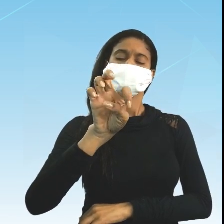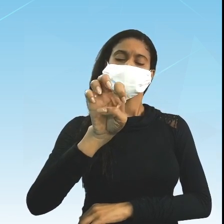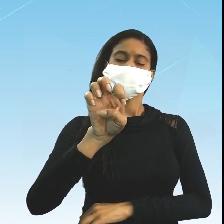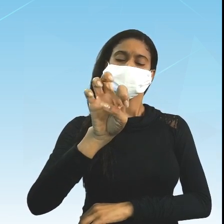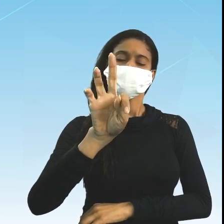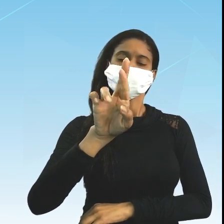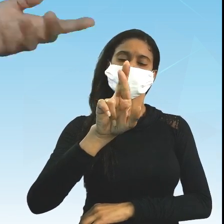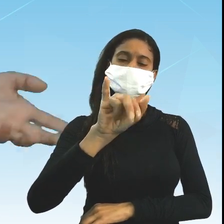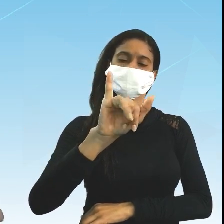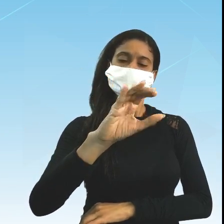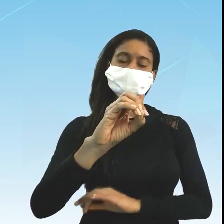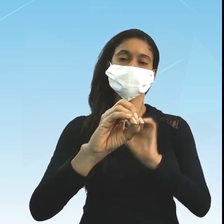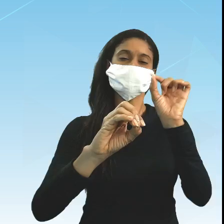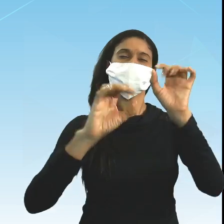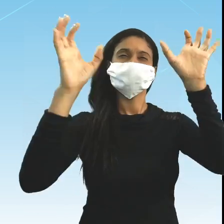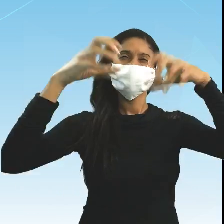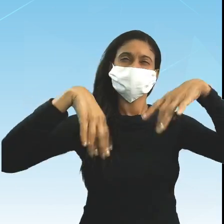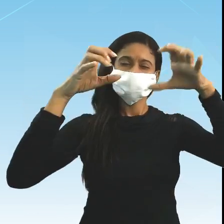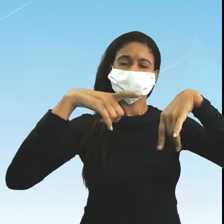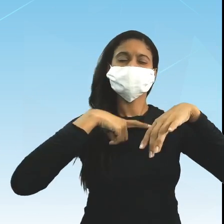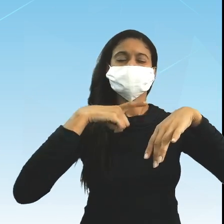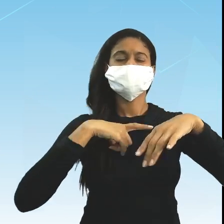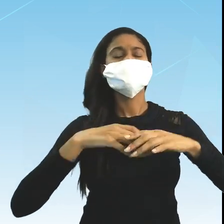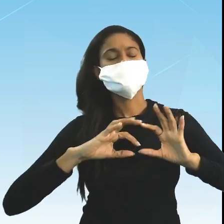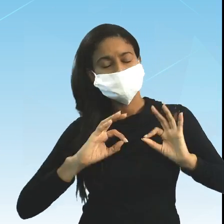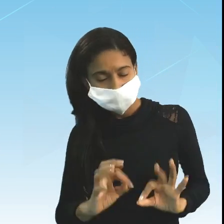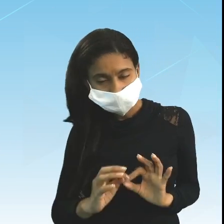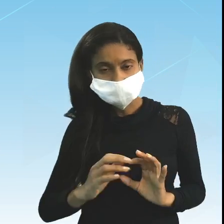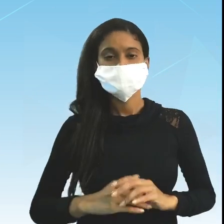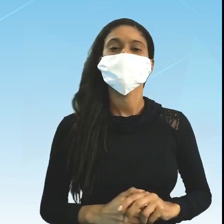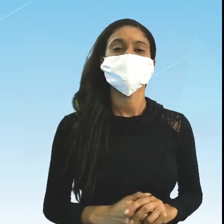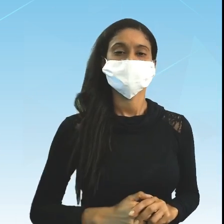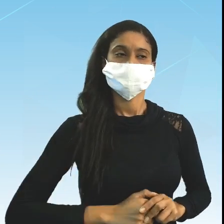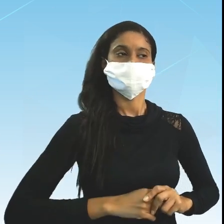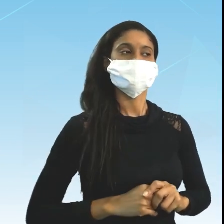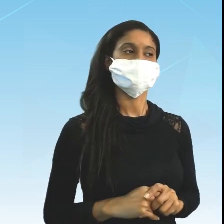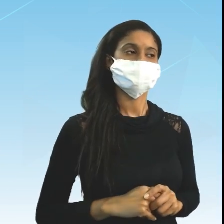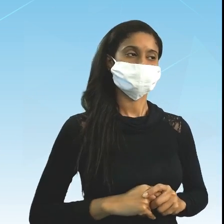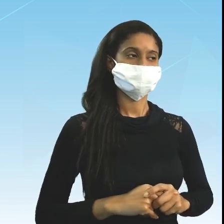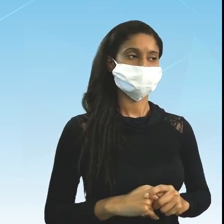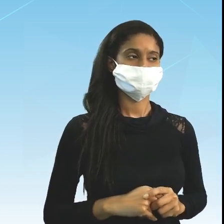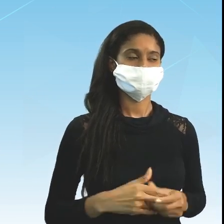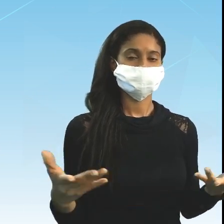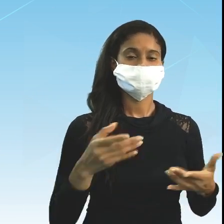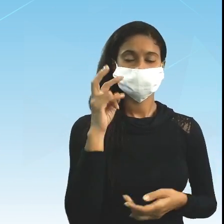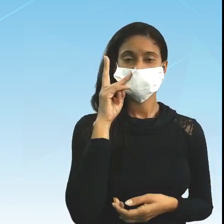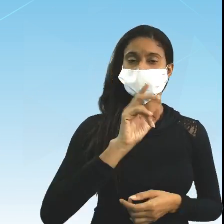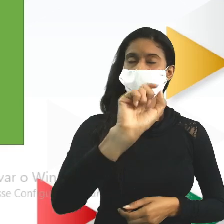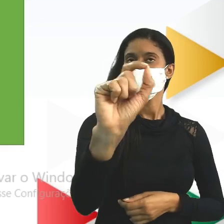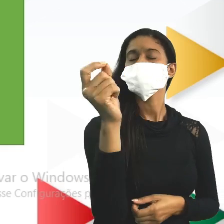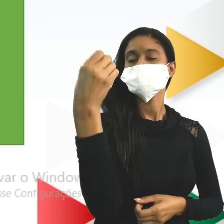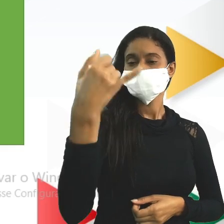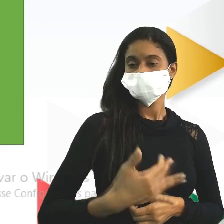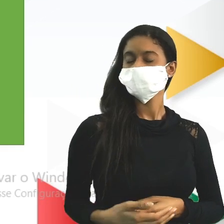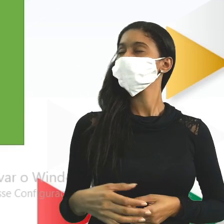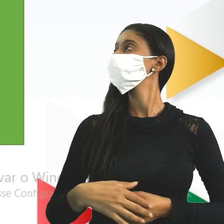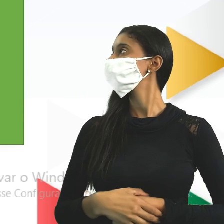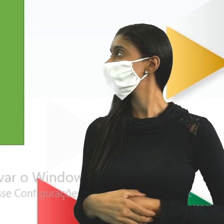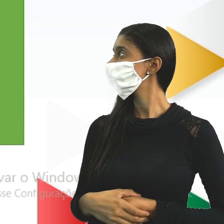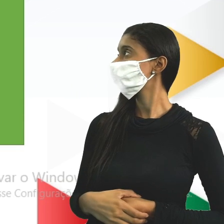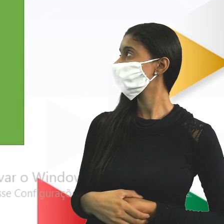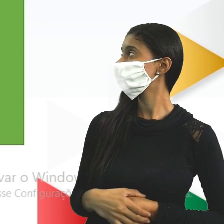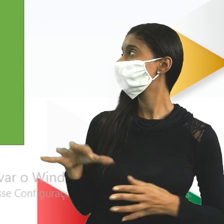que existe no nosso Brasil, certo, meus cotoquinhos de gente? Aí, tá vendo que eu acabei de falar?